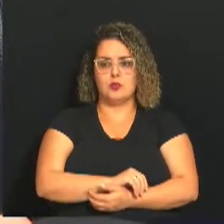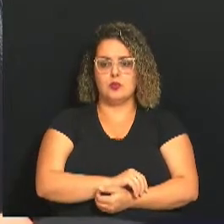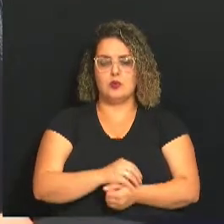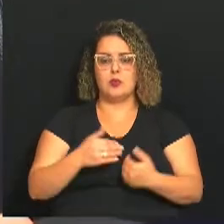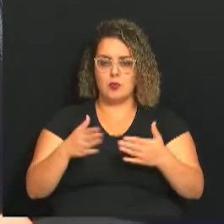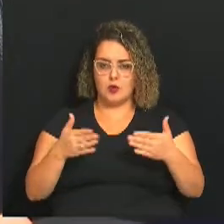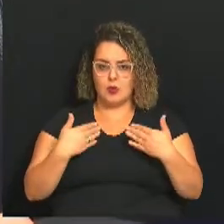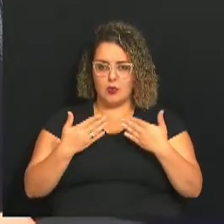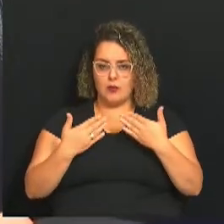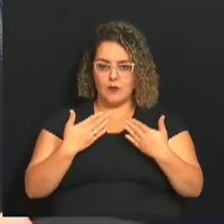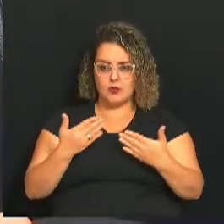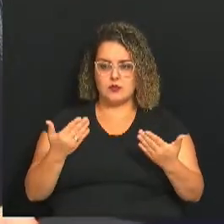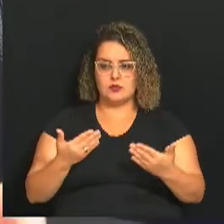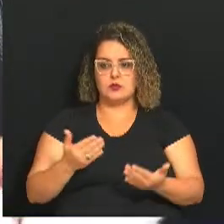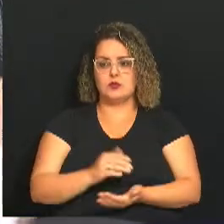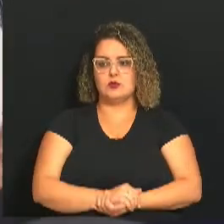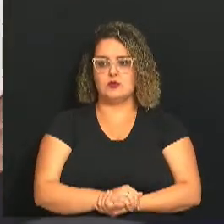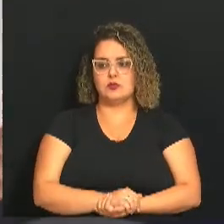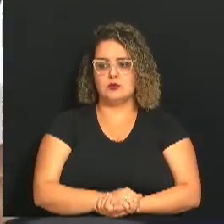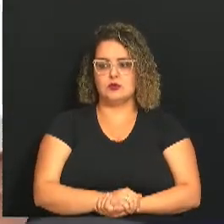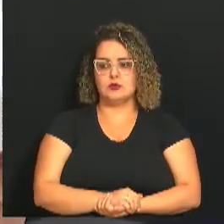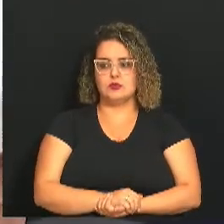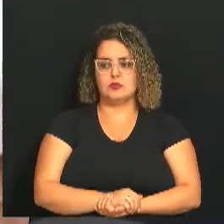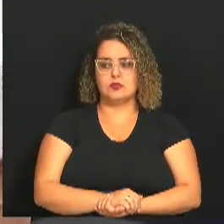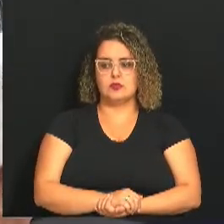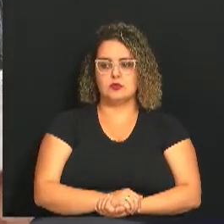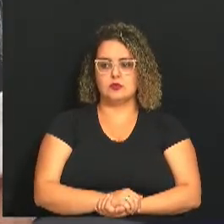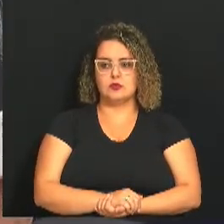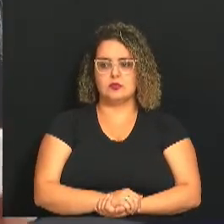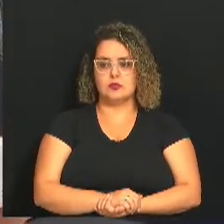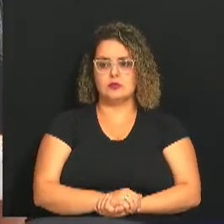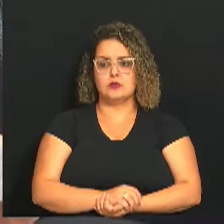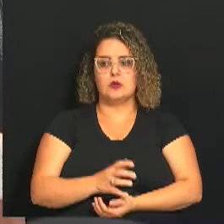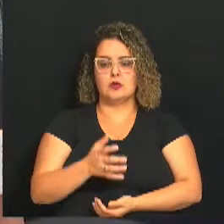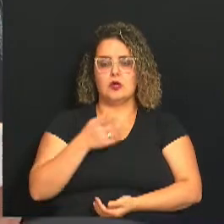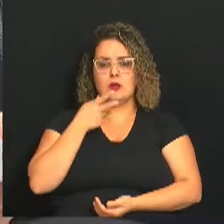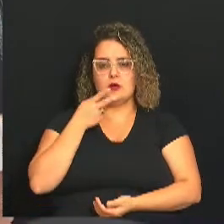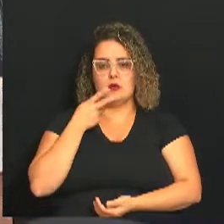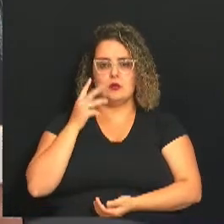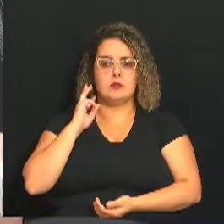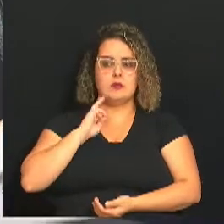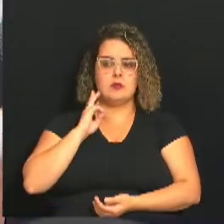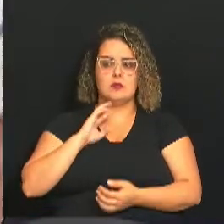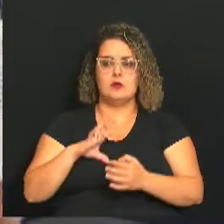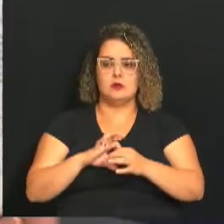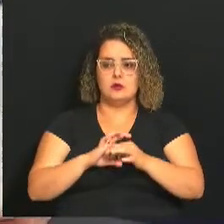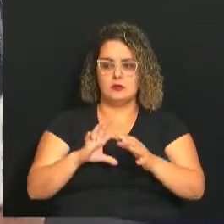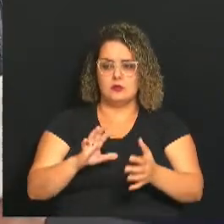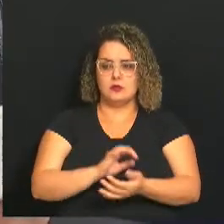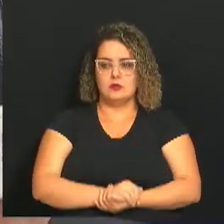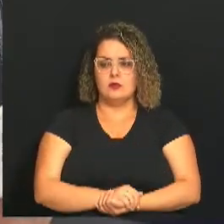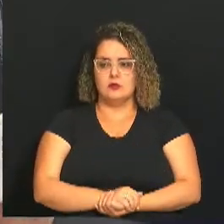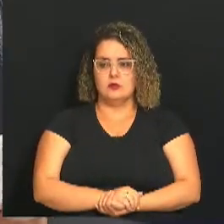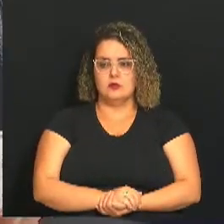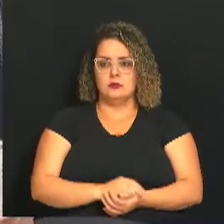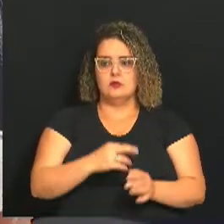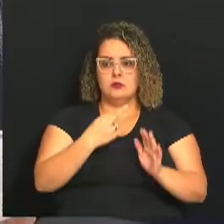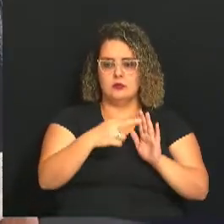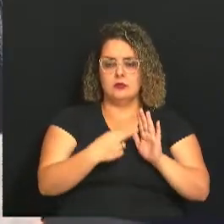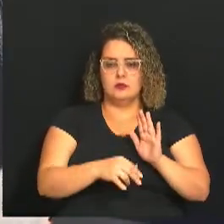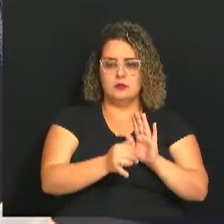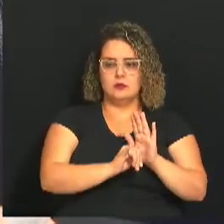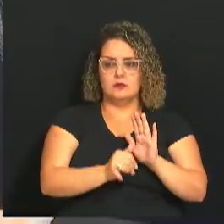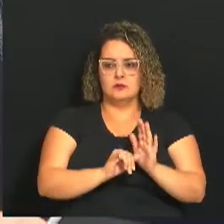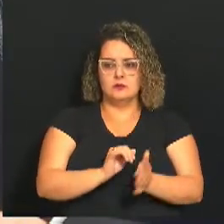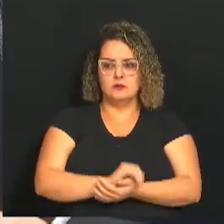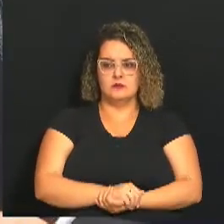hoje, eu já queria passar ao vereador Cecílio, como relator, para que ele pudesse fazer